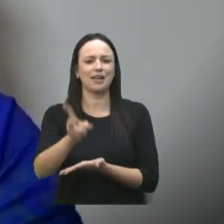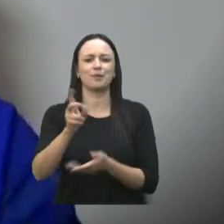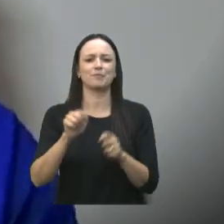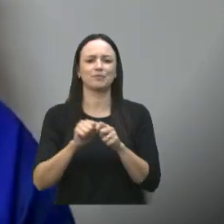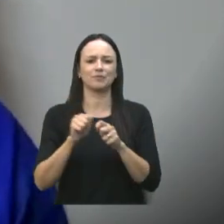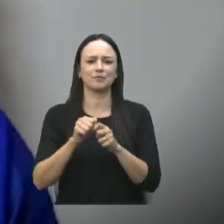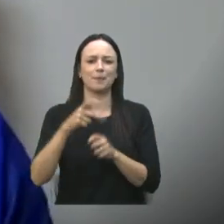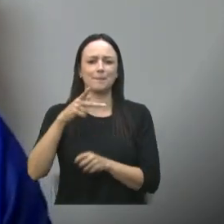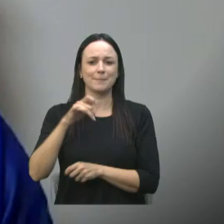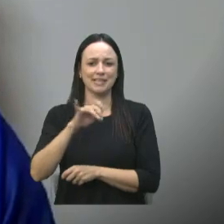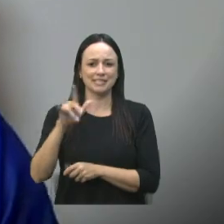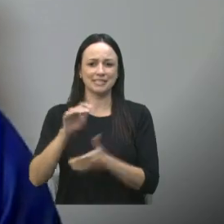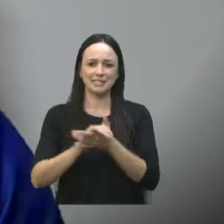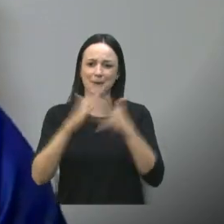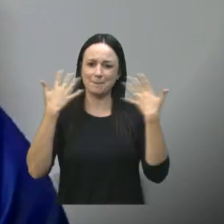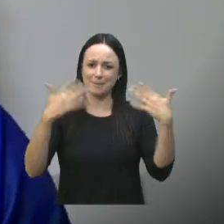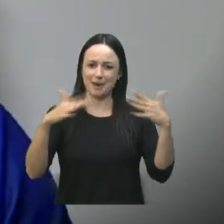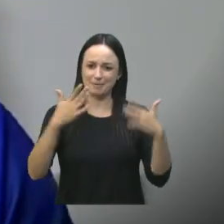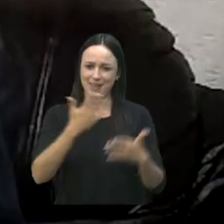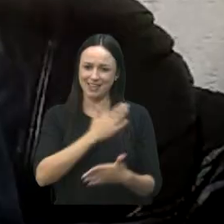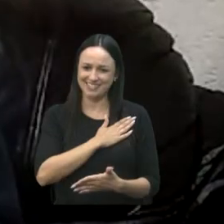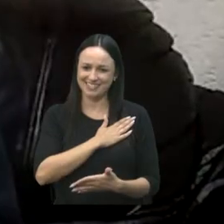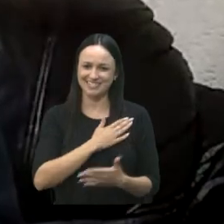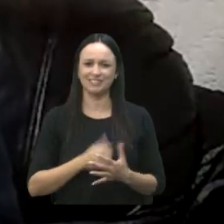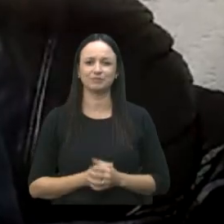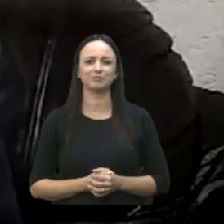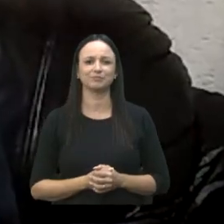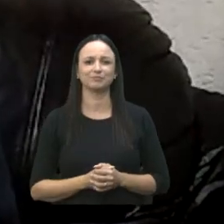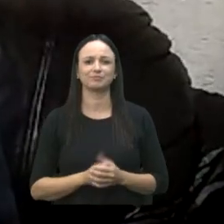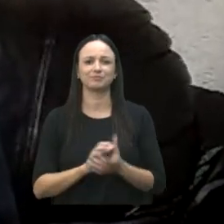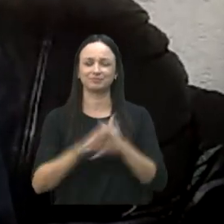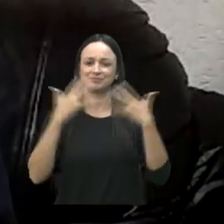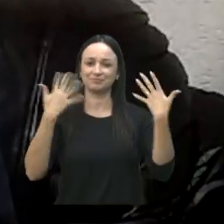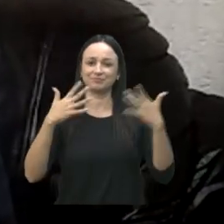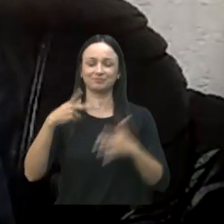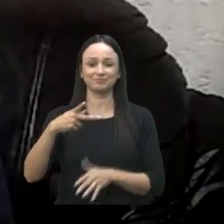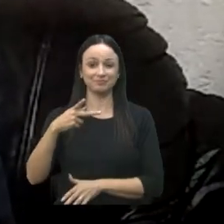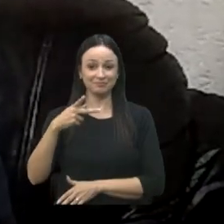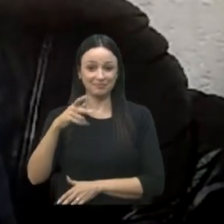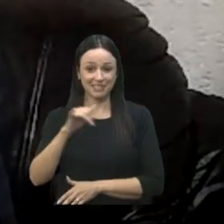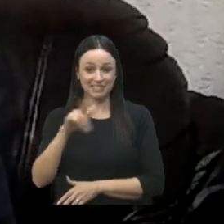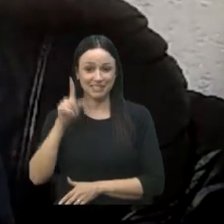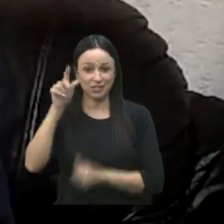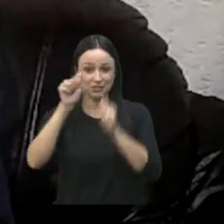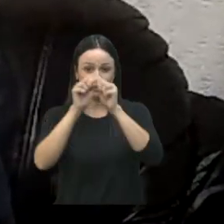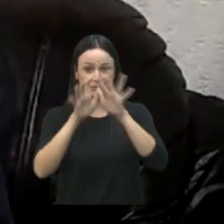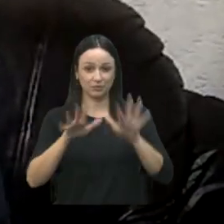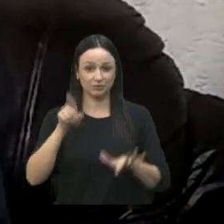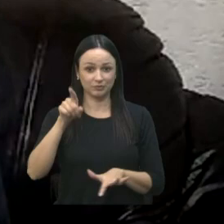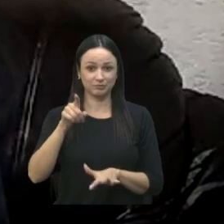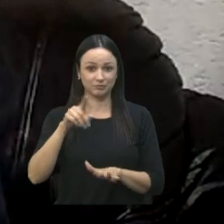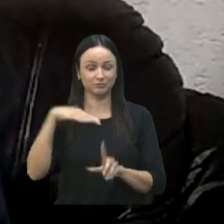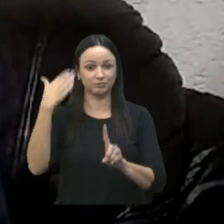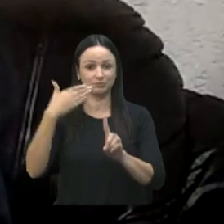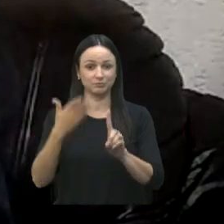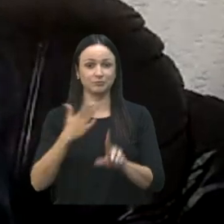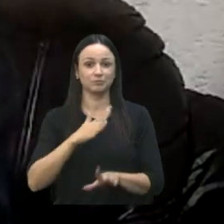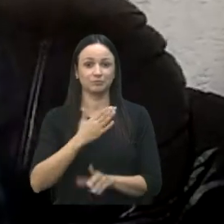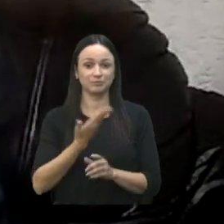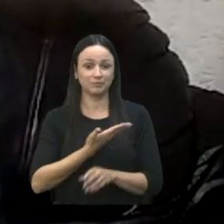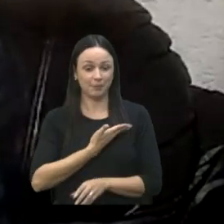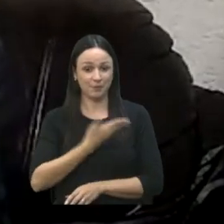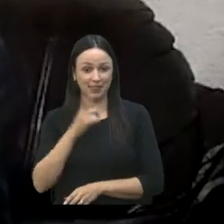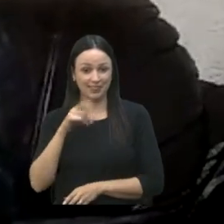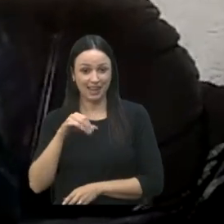Então, Pezinho, parabéns! Parabéns, Pezinho. Deus te abençoe aí. Uma homenagem aqui do seu amigo Daniel.